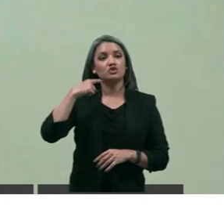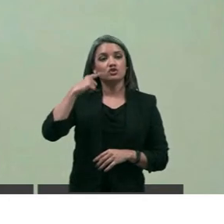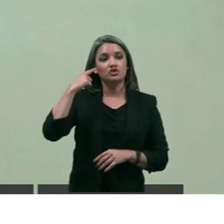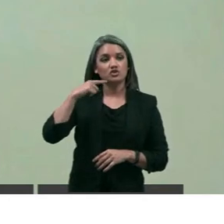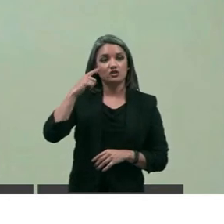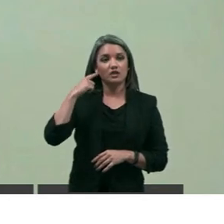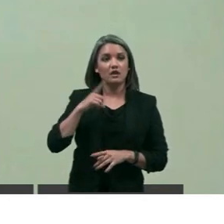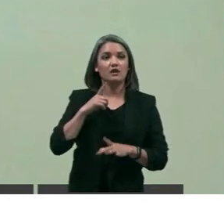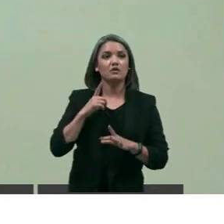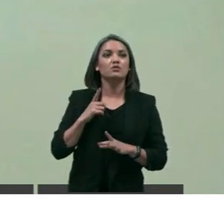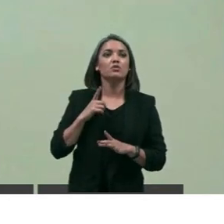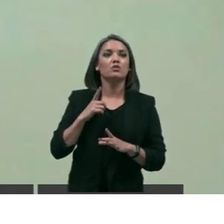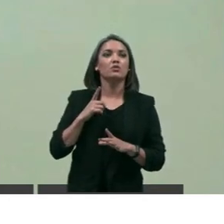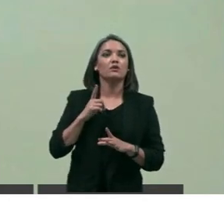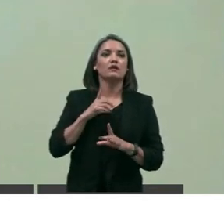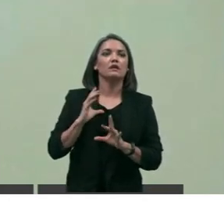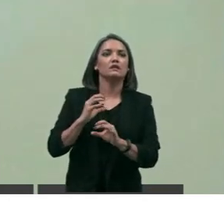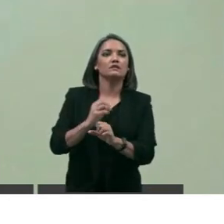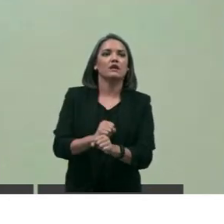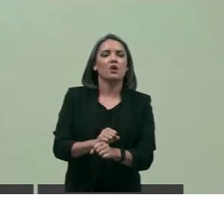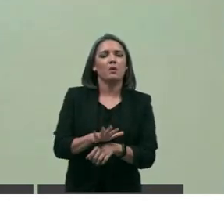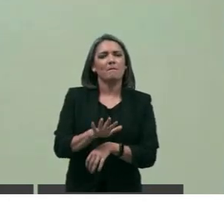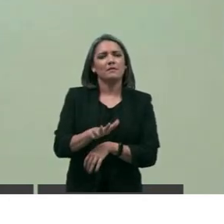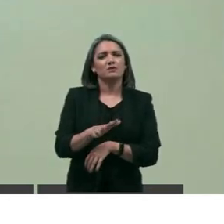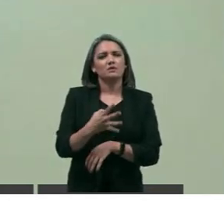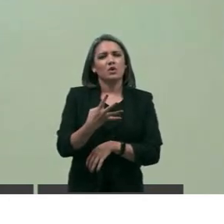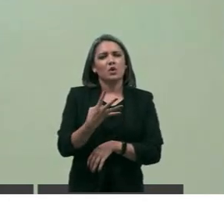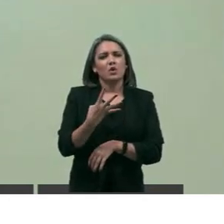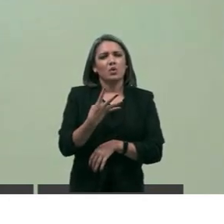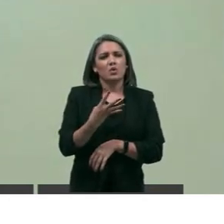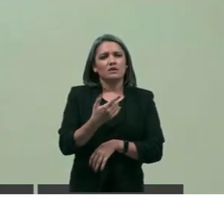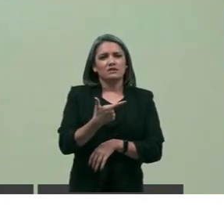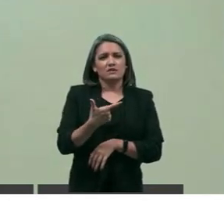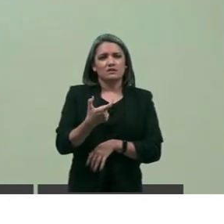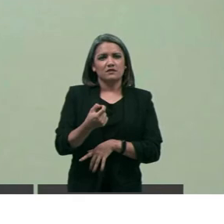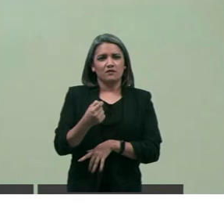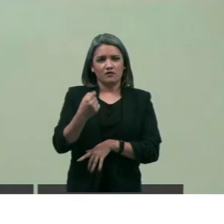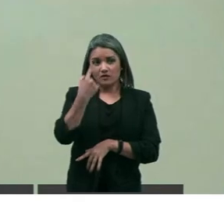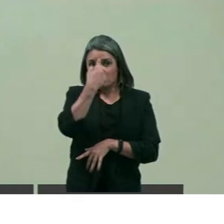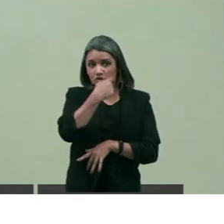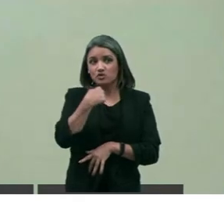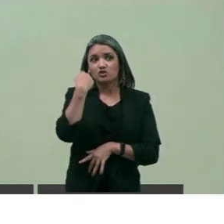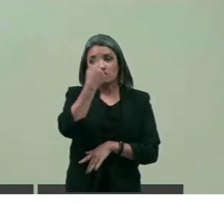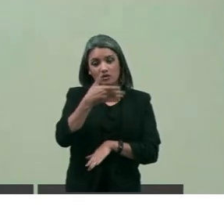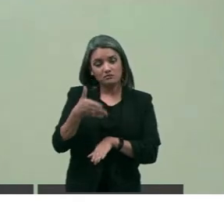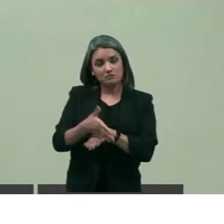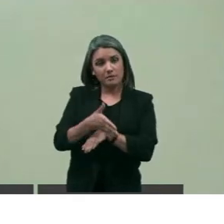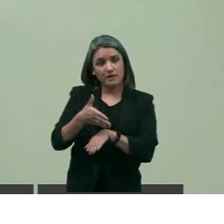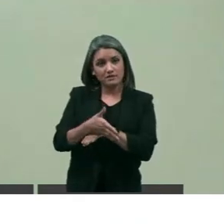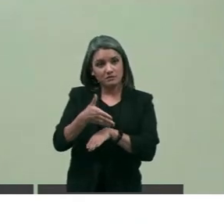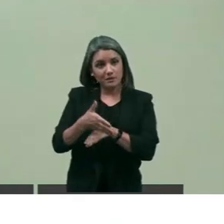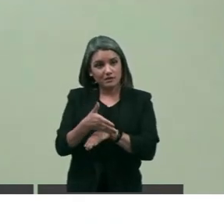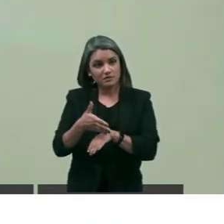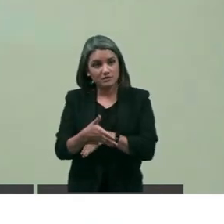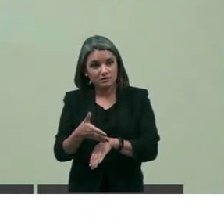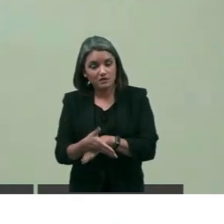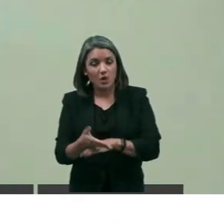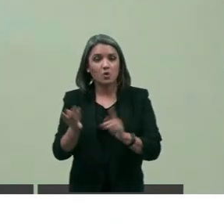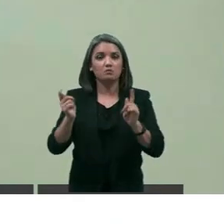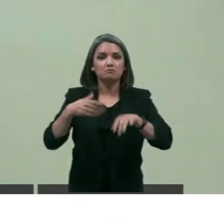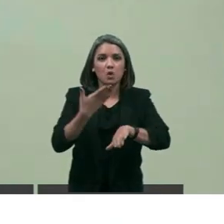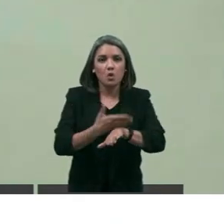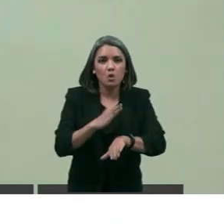quais totalizam cerca de 420 horas de frequência em atividades de